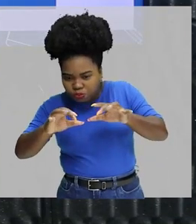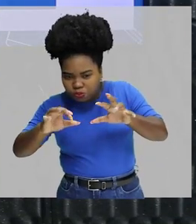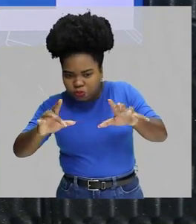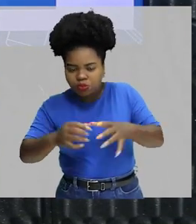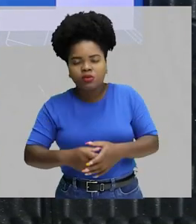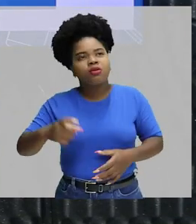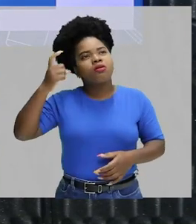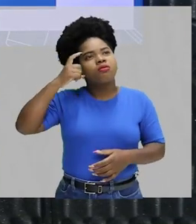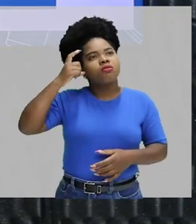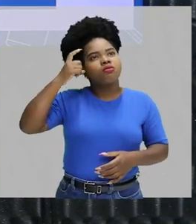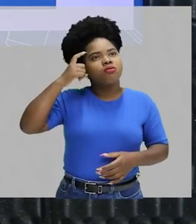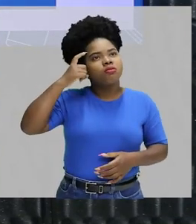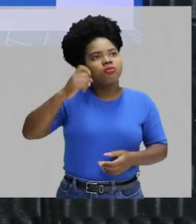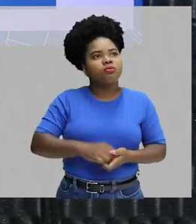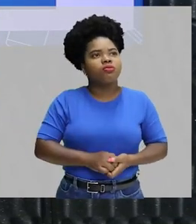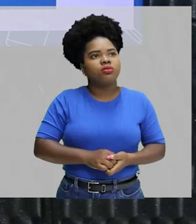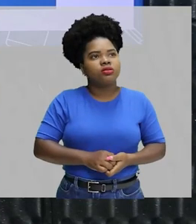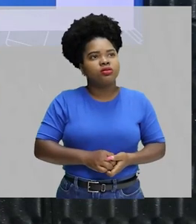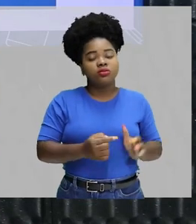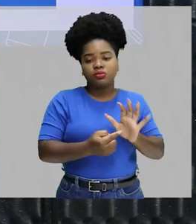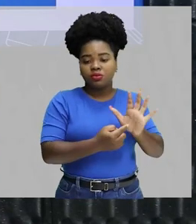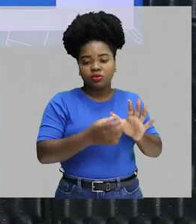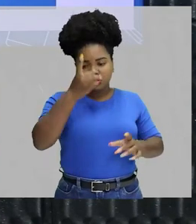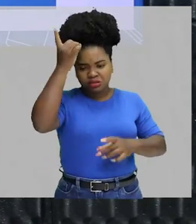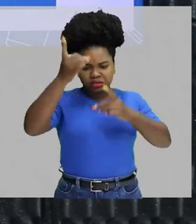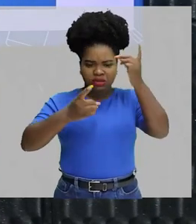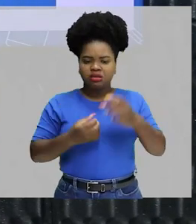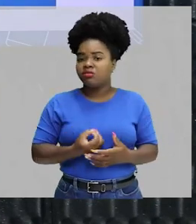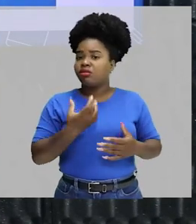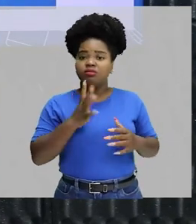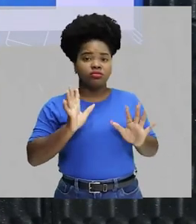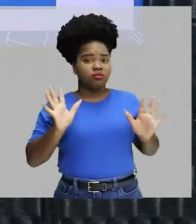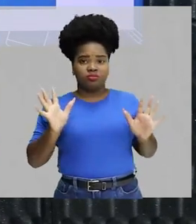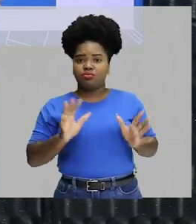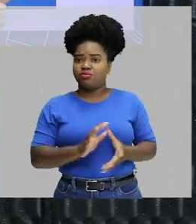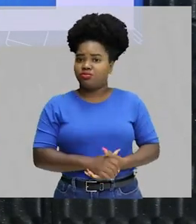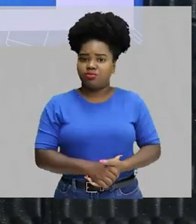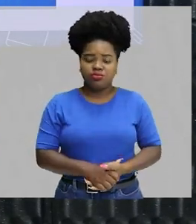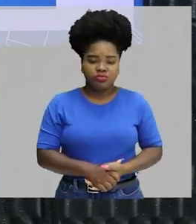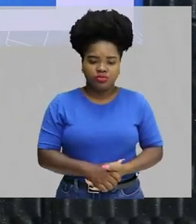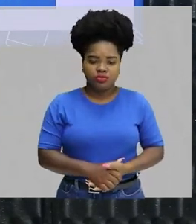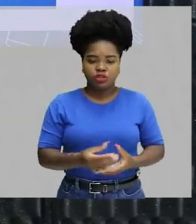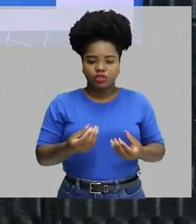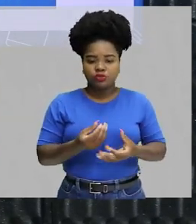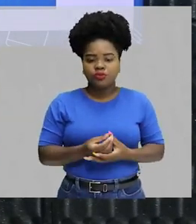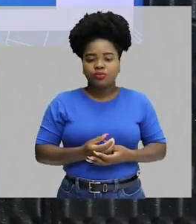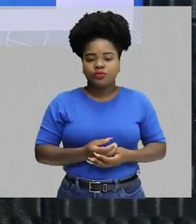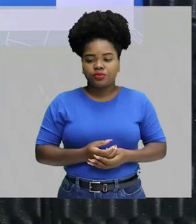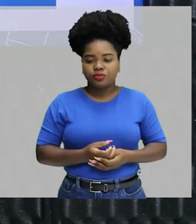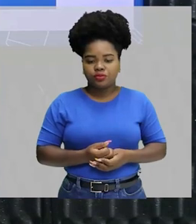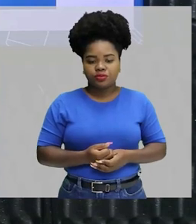leve ideias que não são legais como iremos debater sobre um fato recente que